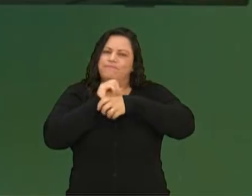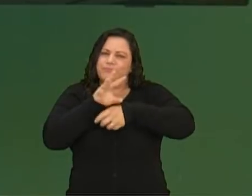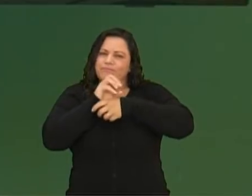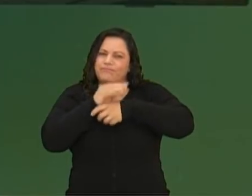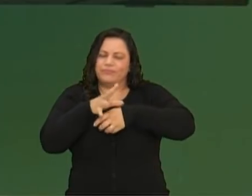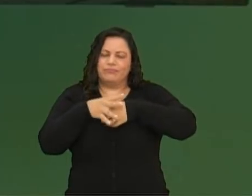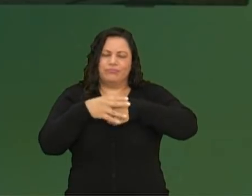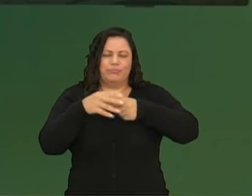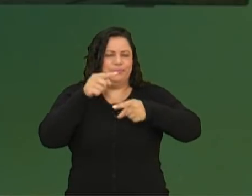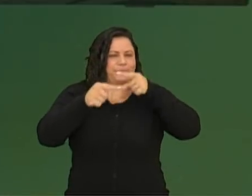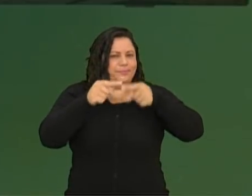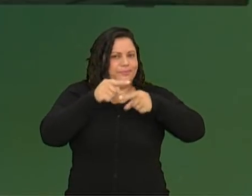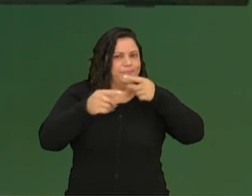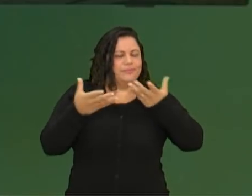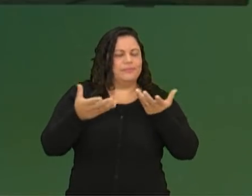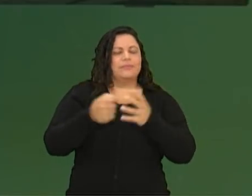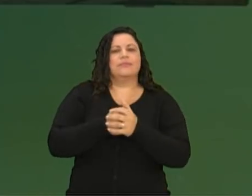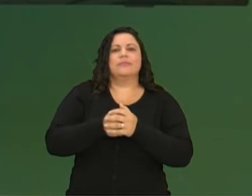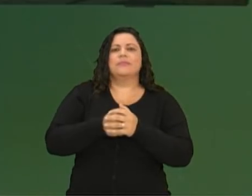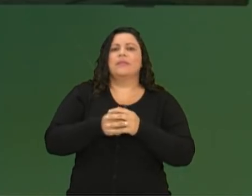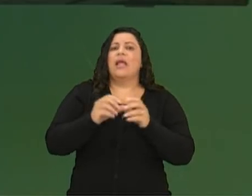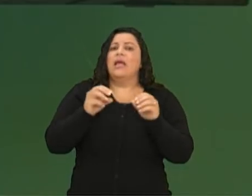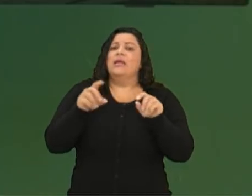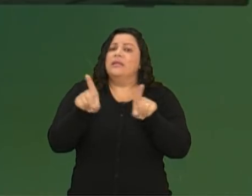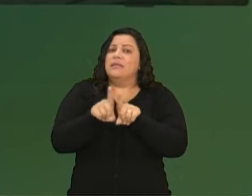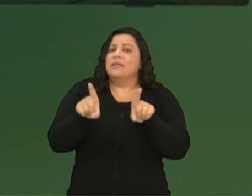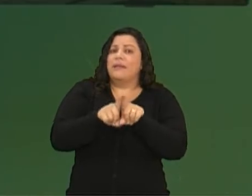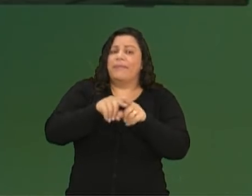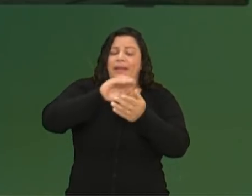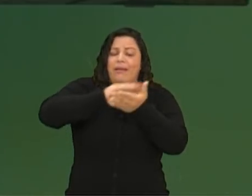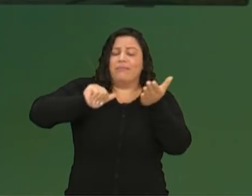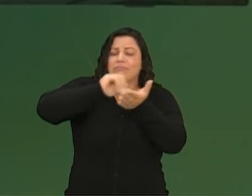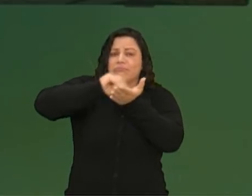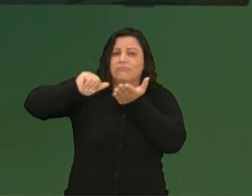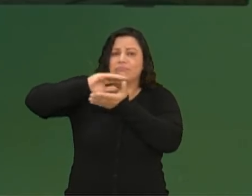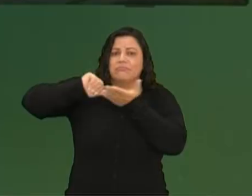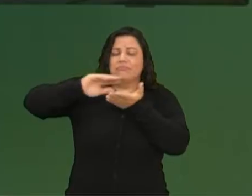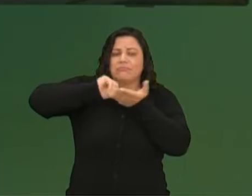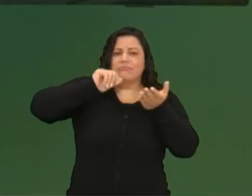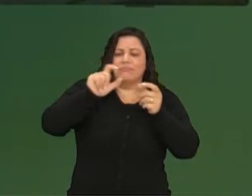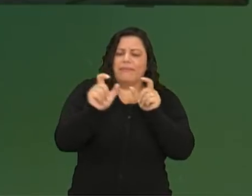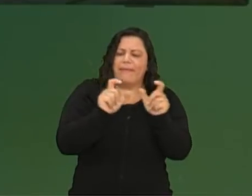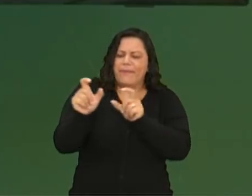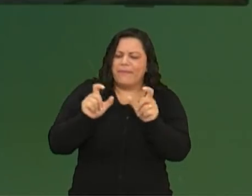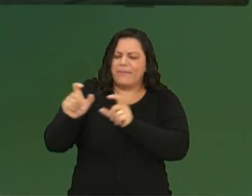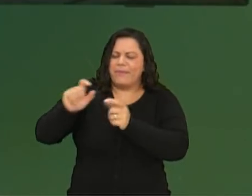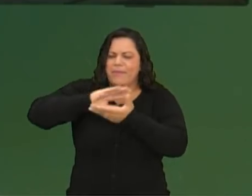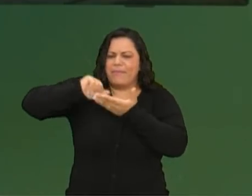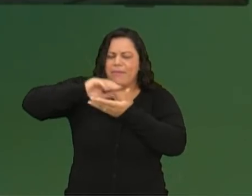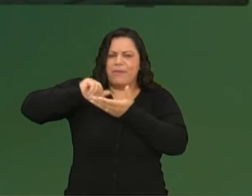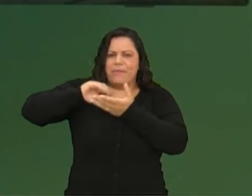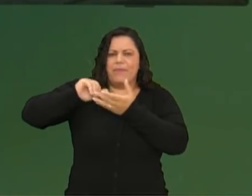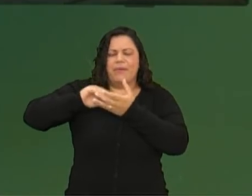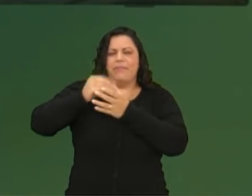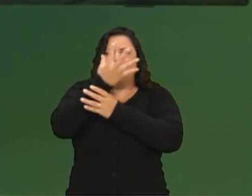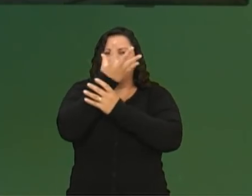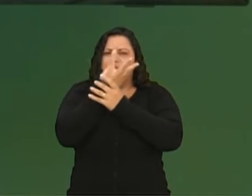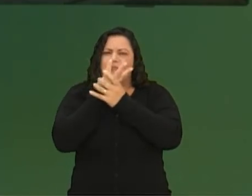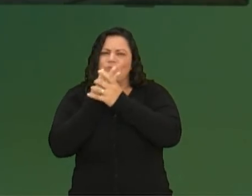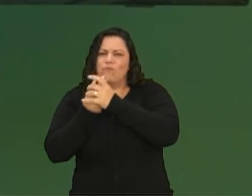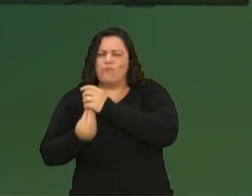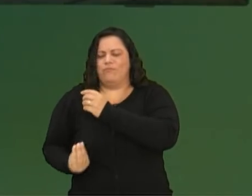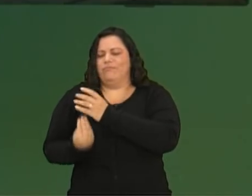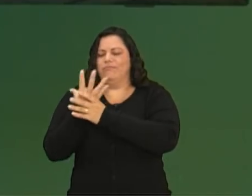também resíduos, restos que vão ser eliminados aí depois de toda uma filtração do sangue, certo?